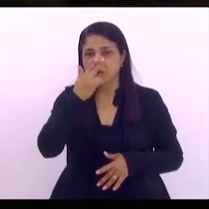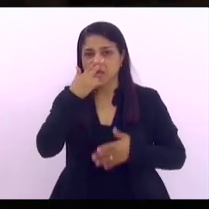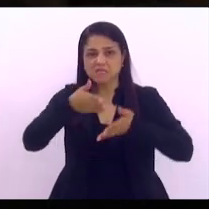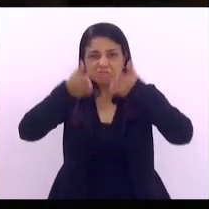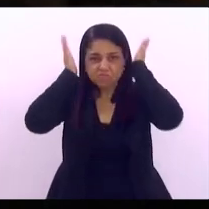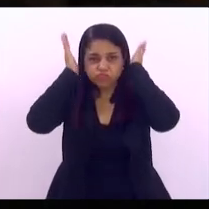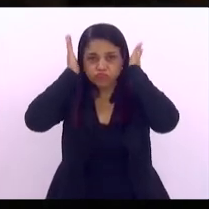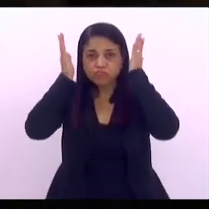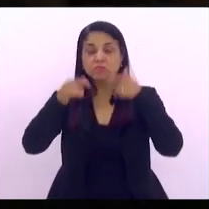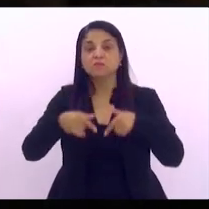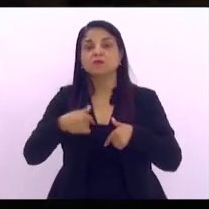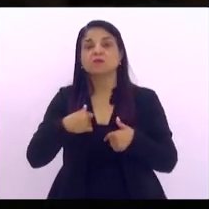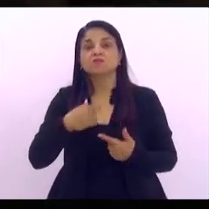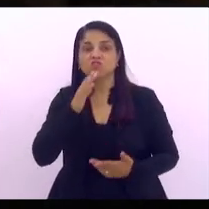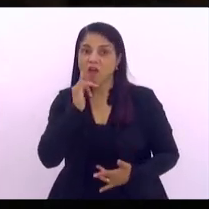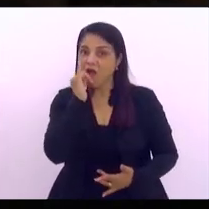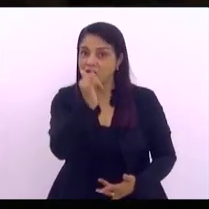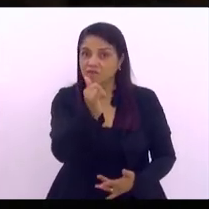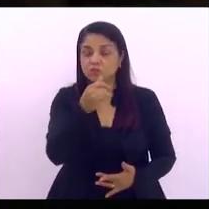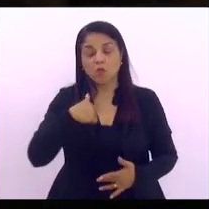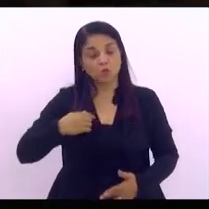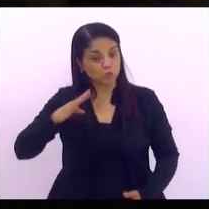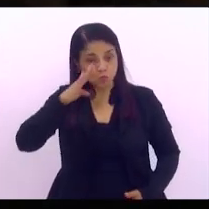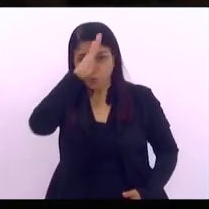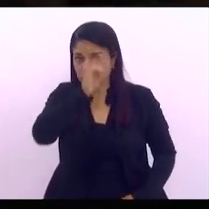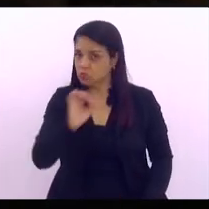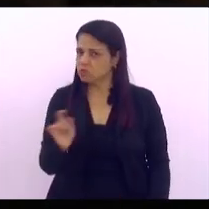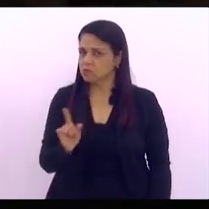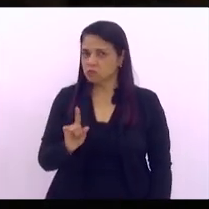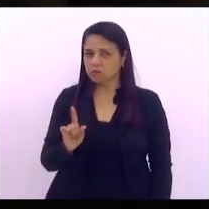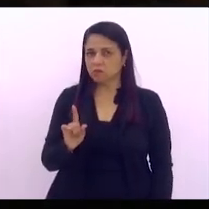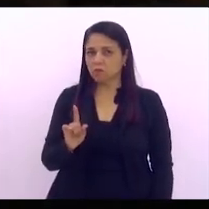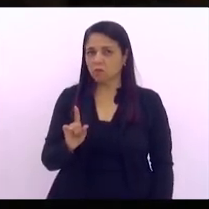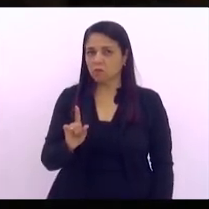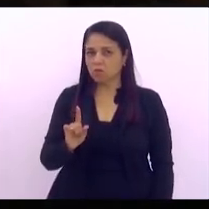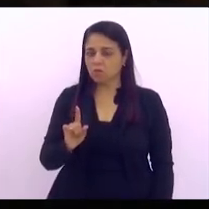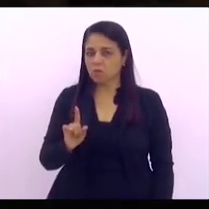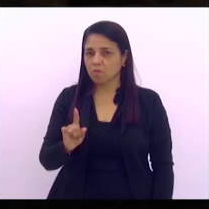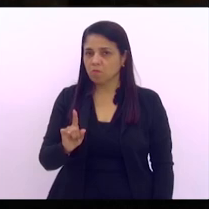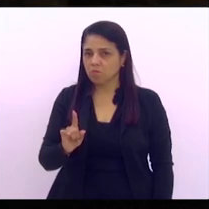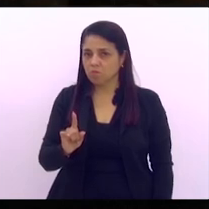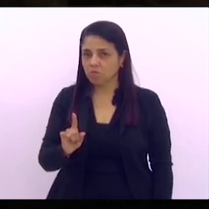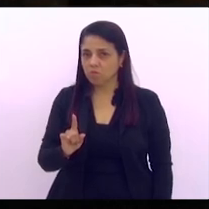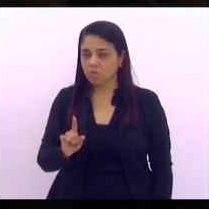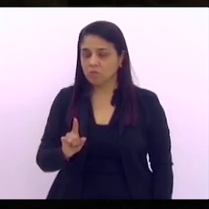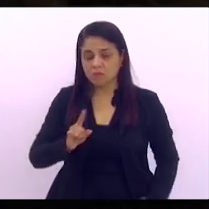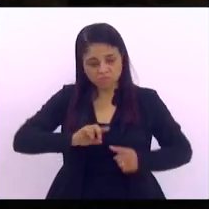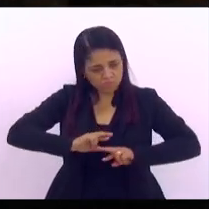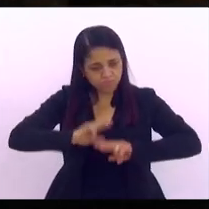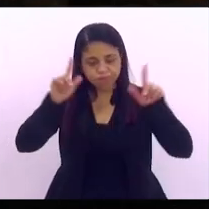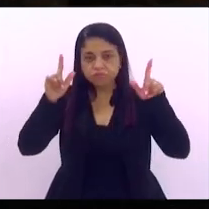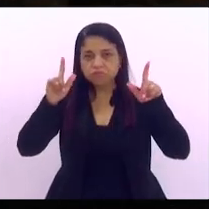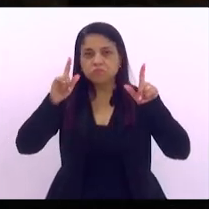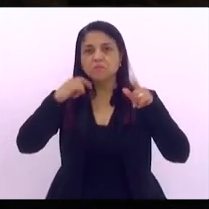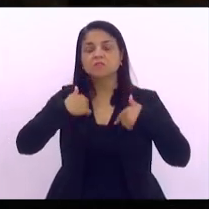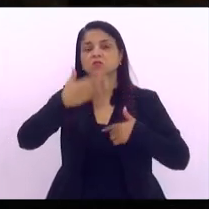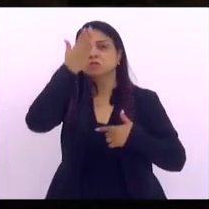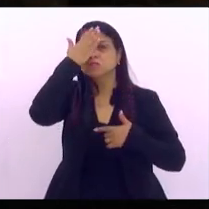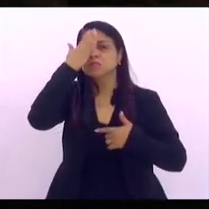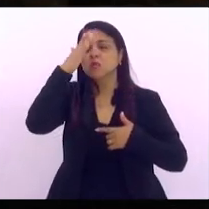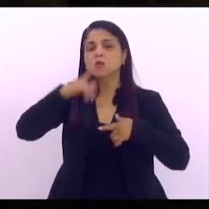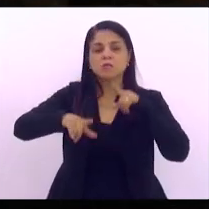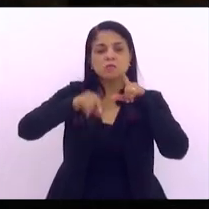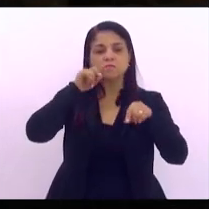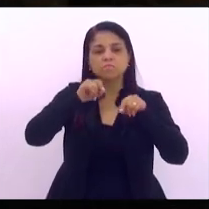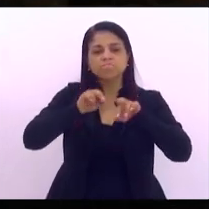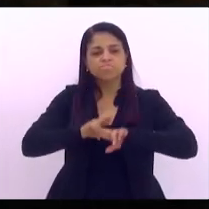avisando de cara, para dizer, esse cara é bolsonarista, uma ova. Mas eu sei discernir perfeitamente o que, que